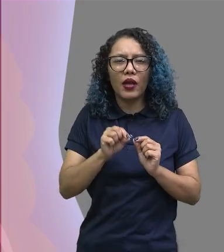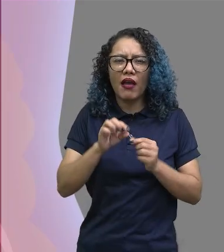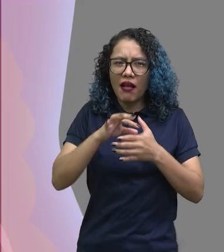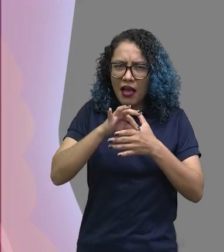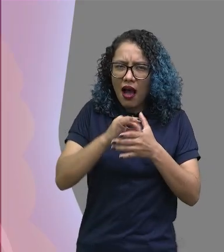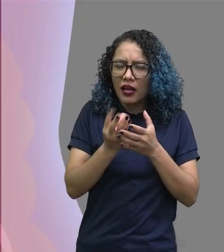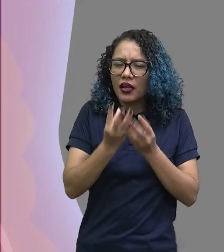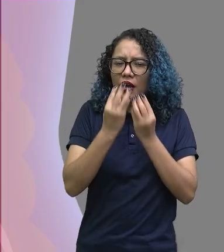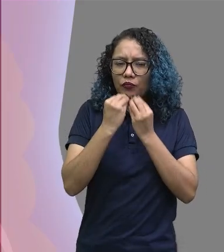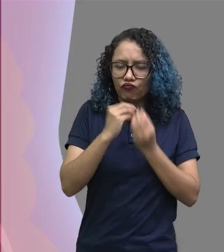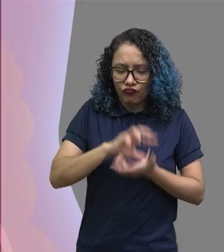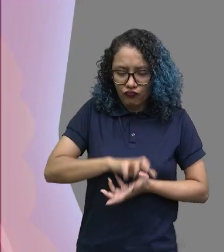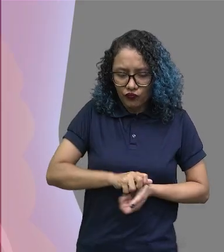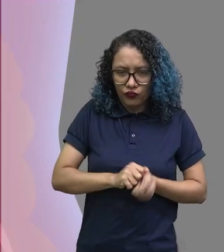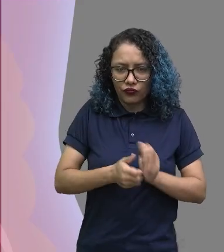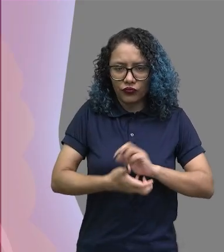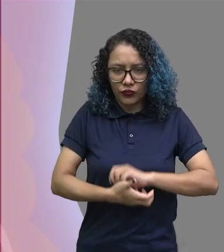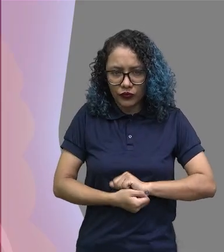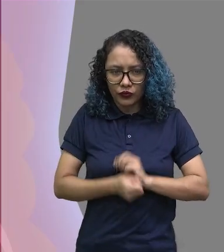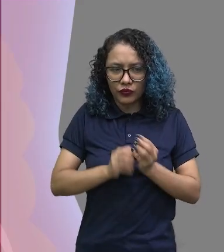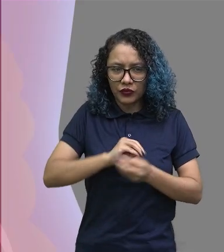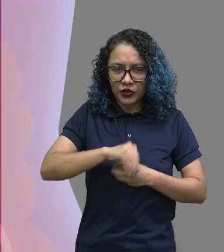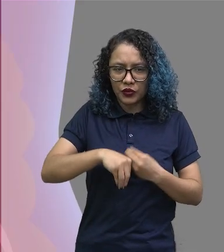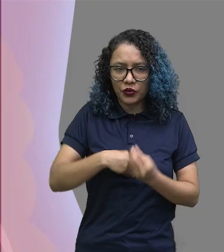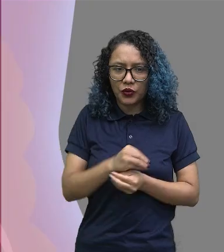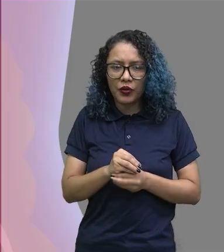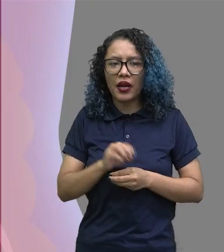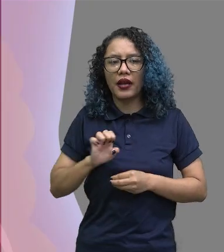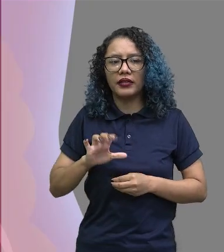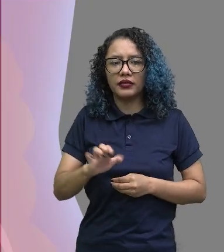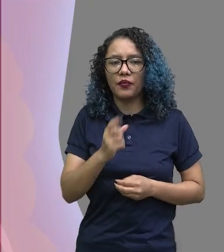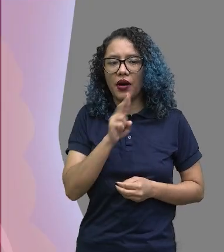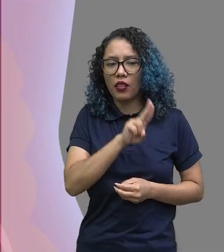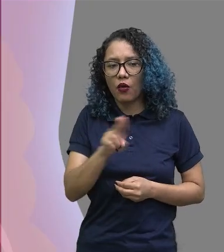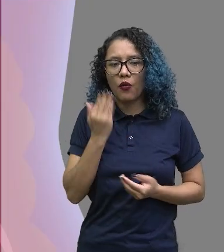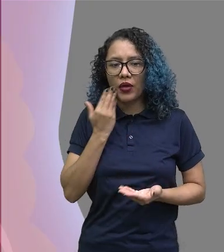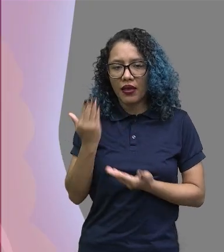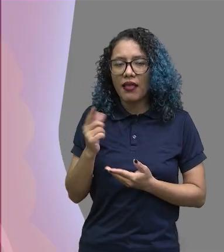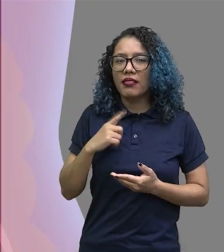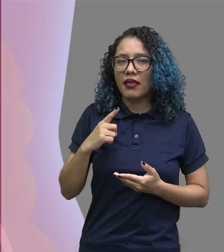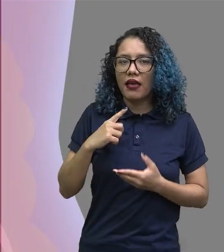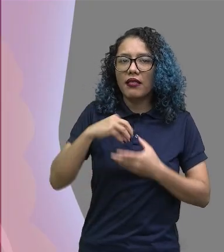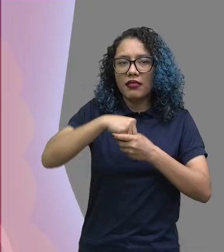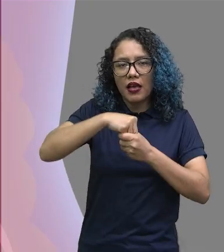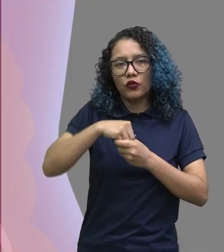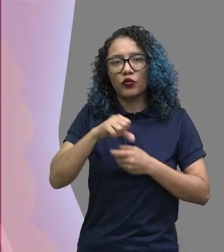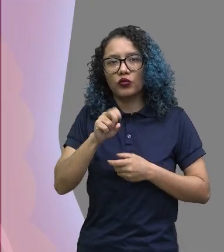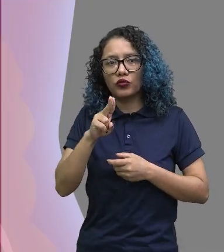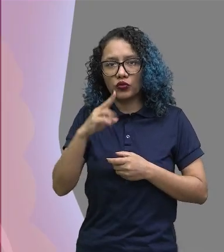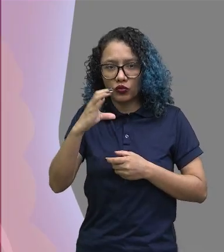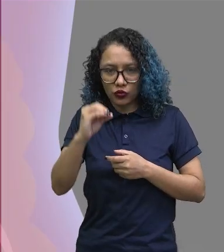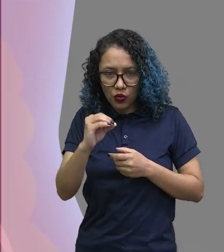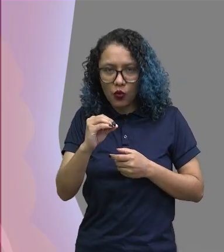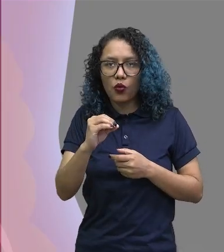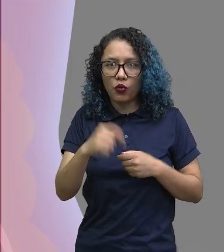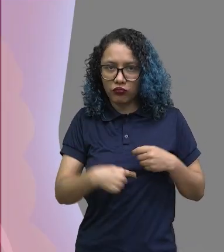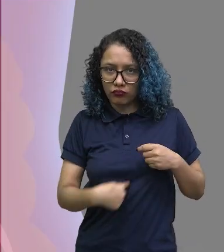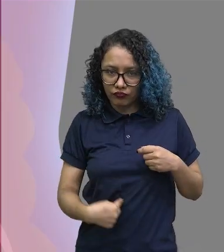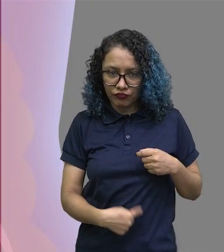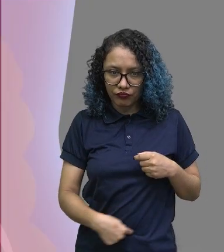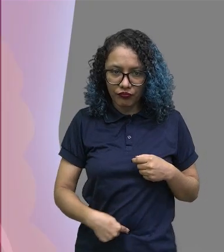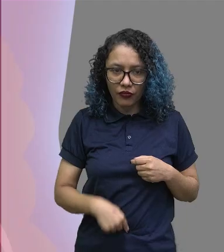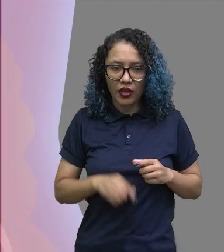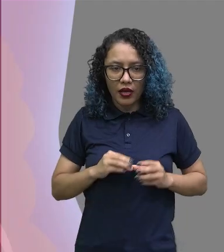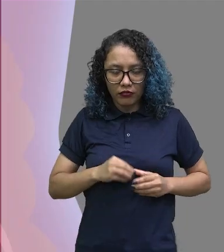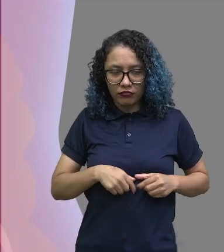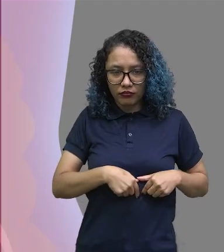será digerida através da enzima pepsina, presente no suco gástrico. Após passar pelo estômago, o